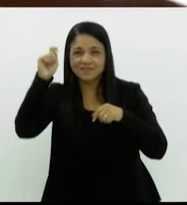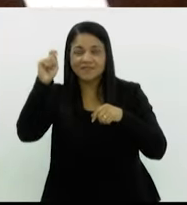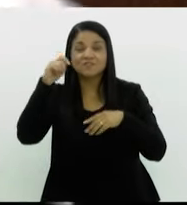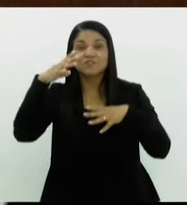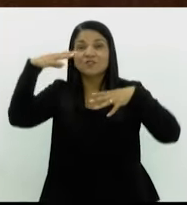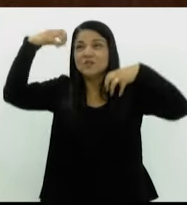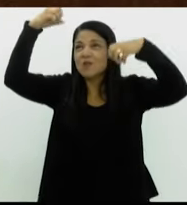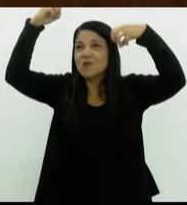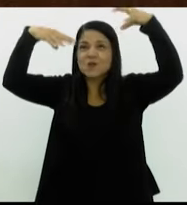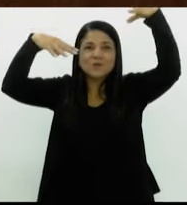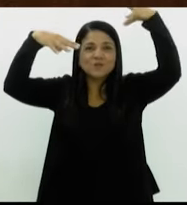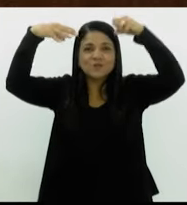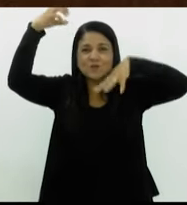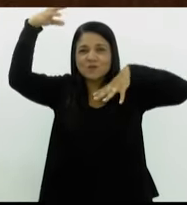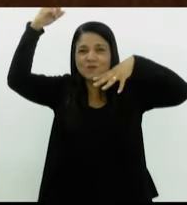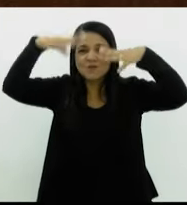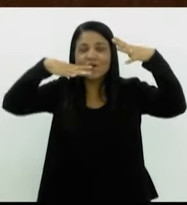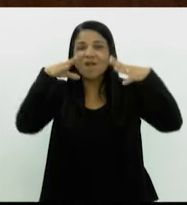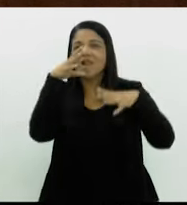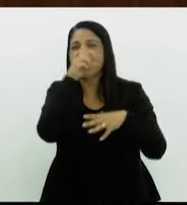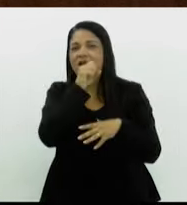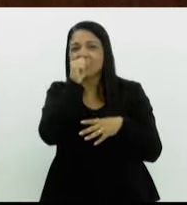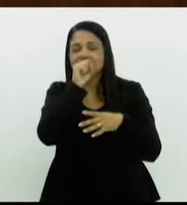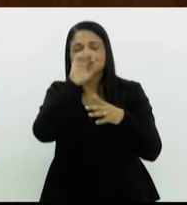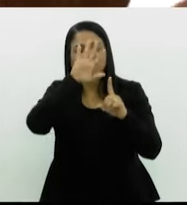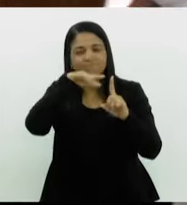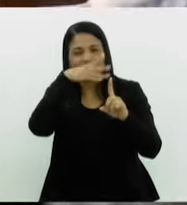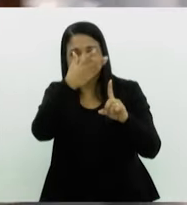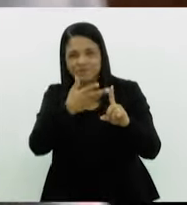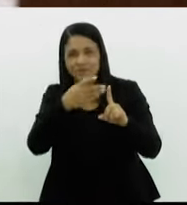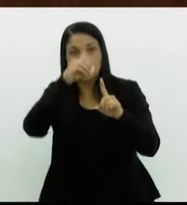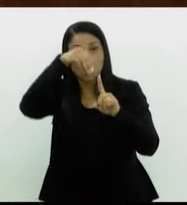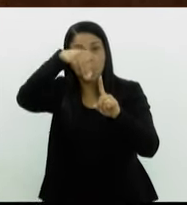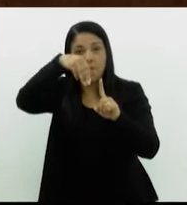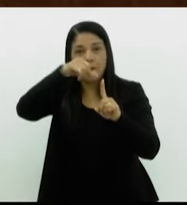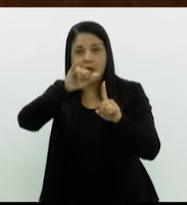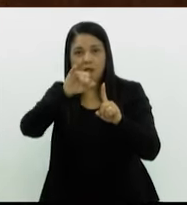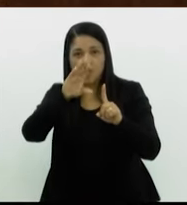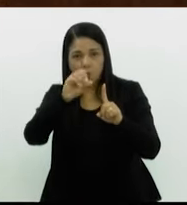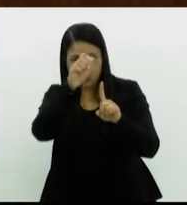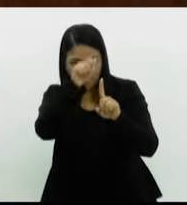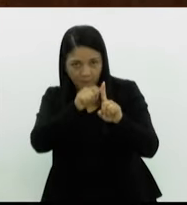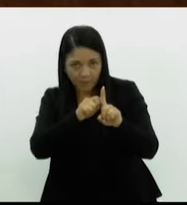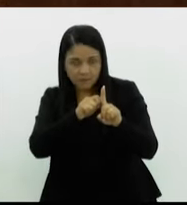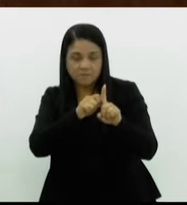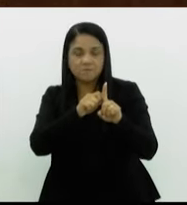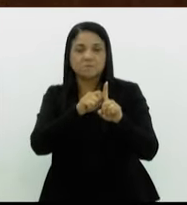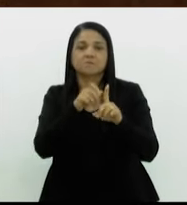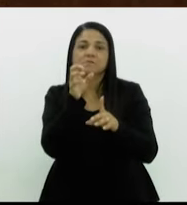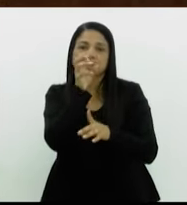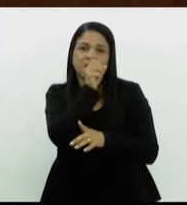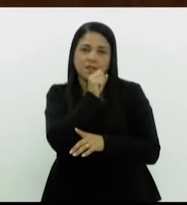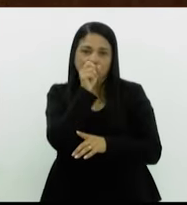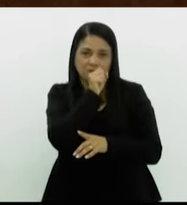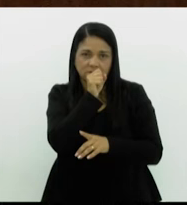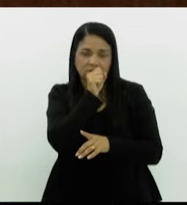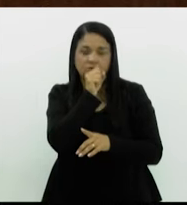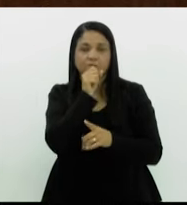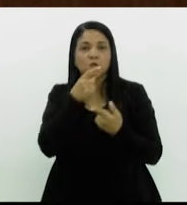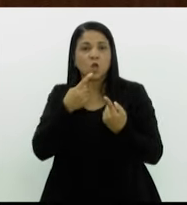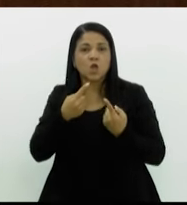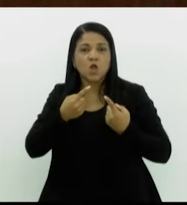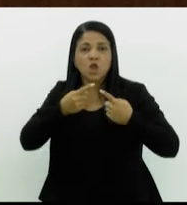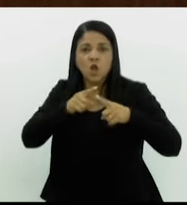ao Maio Laranja. Então, isso é muito importante na nossa luta contra o combate e o abuso da exploração